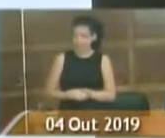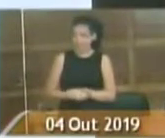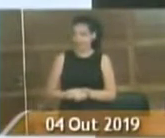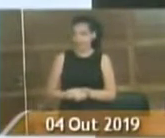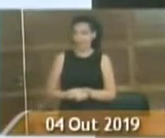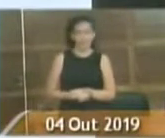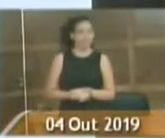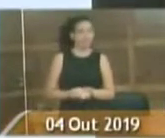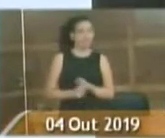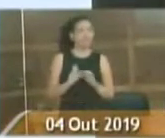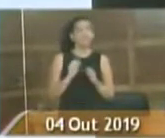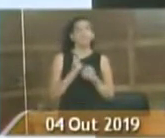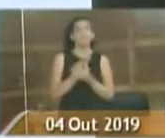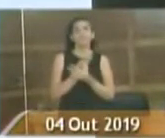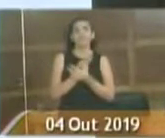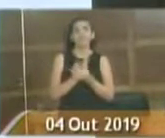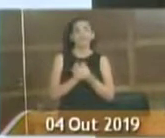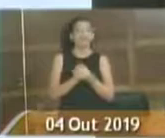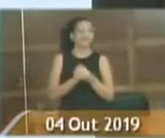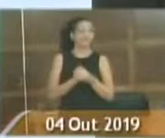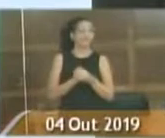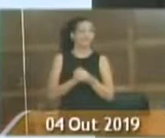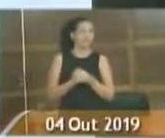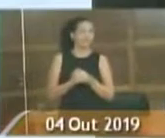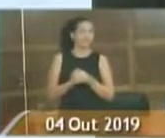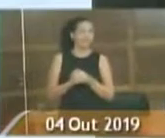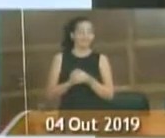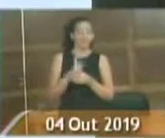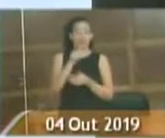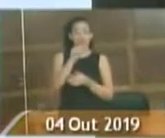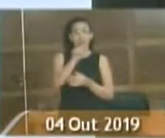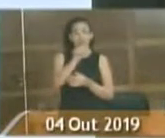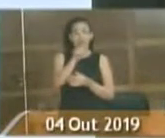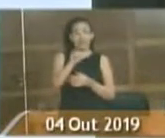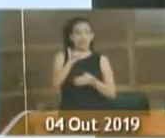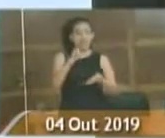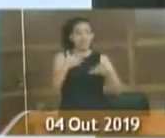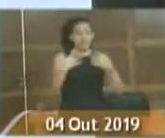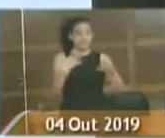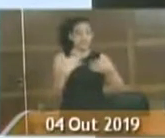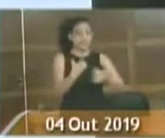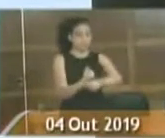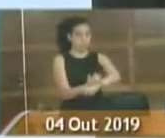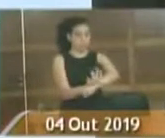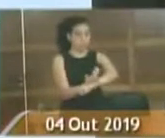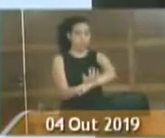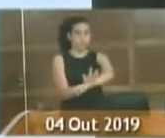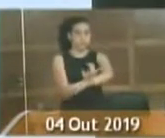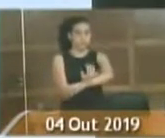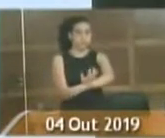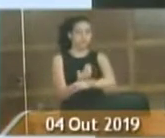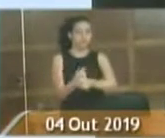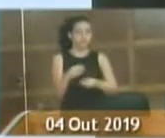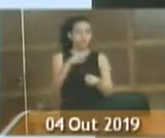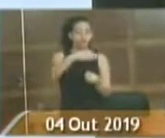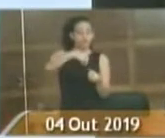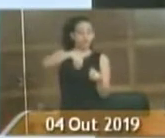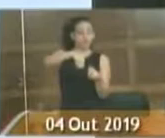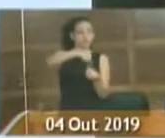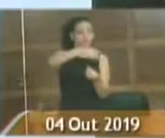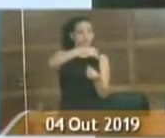Aí que acontece. Aí, olha só, esse laser, ele é quente, a temperatura dele é quente, e esse fungo,